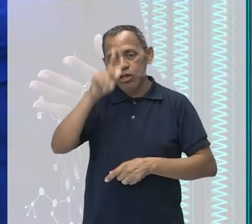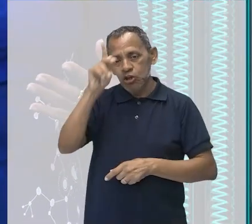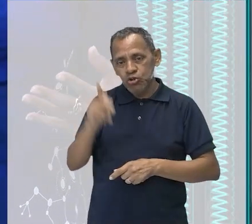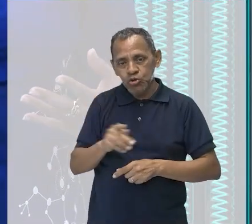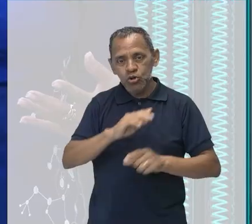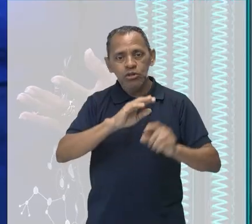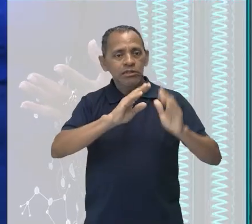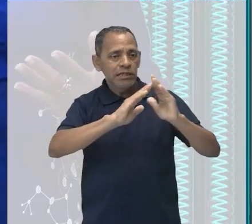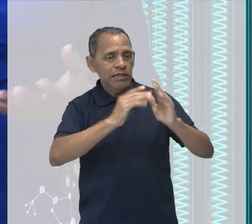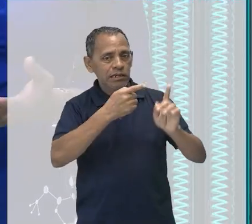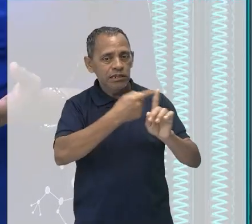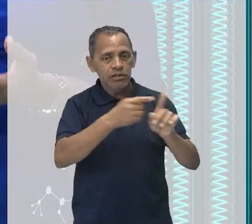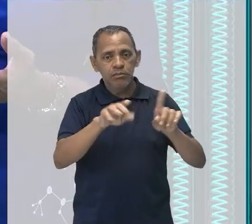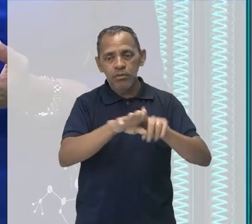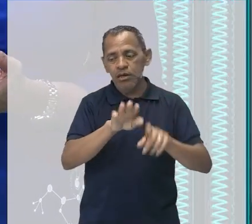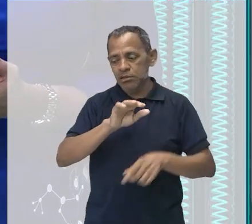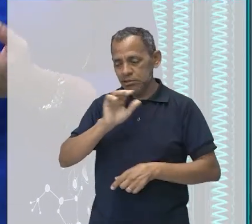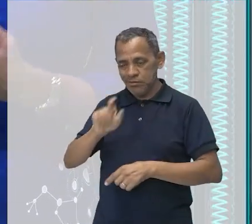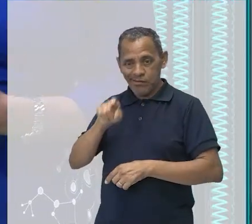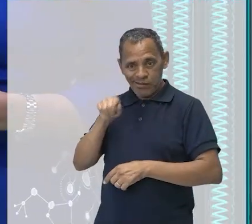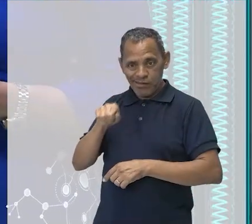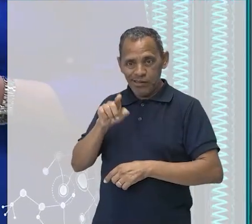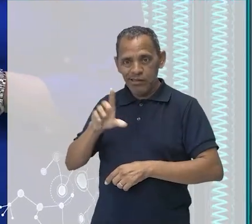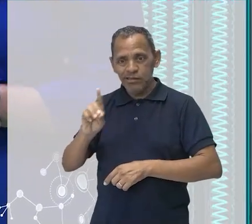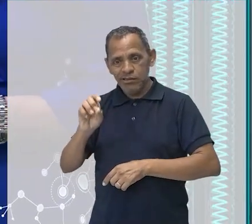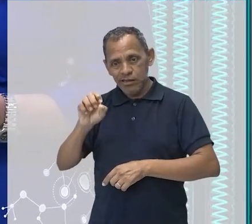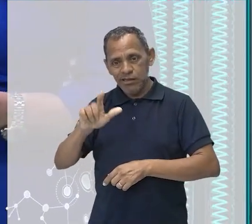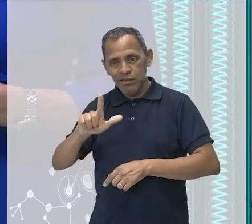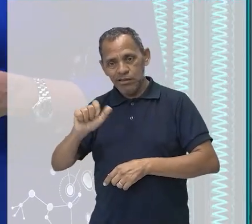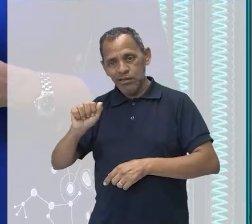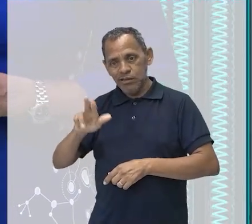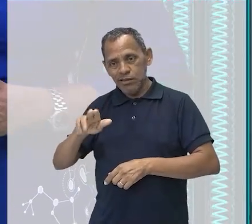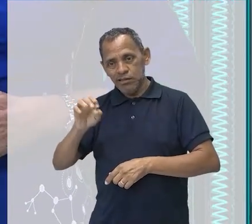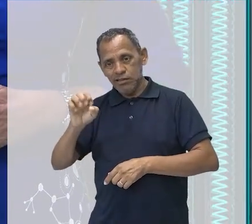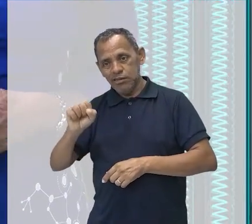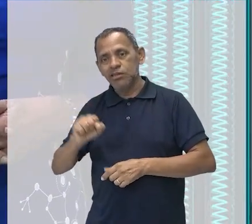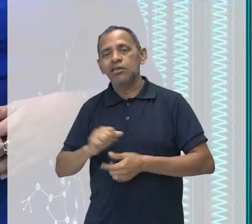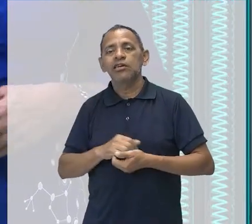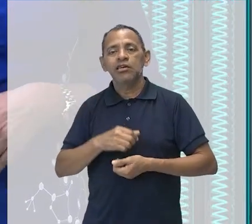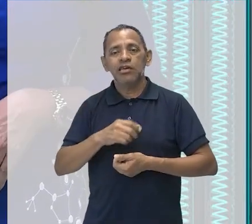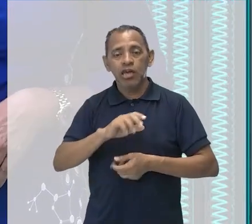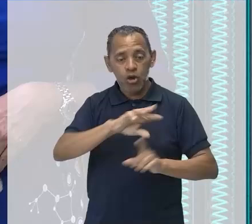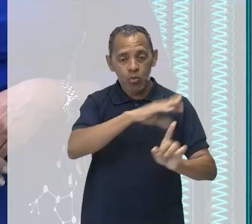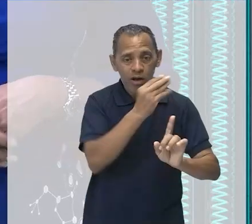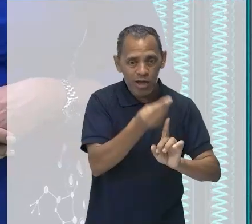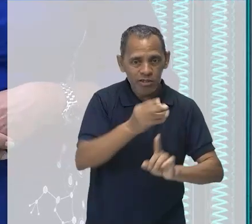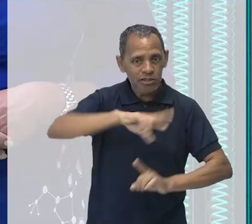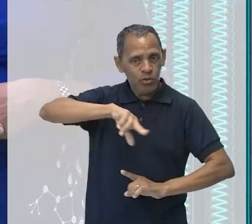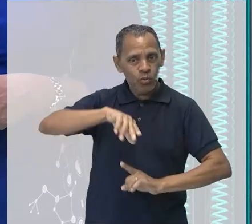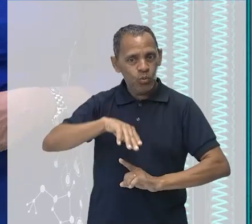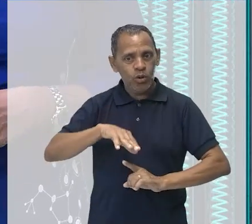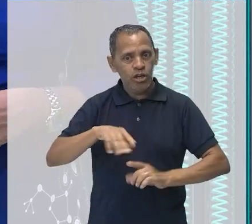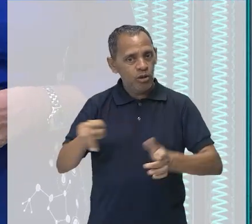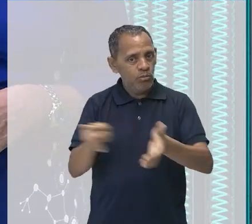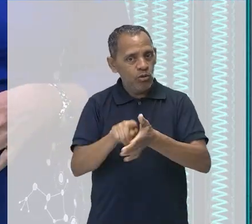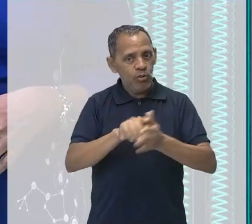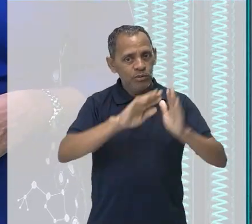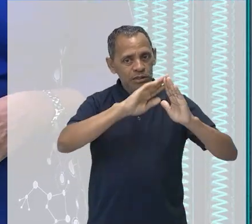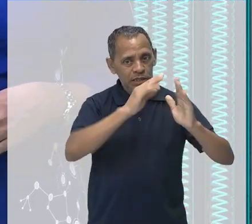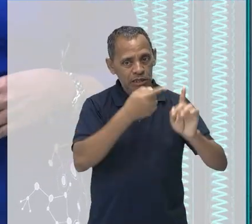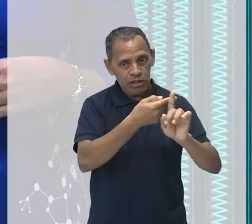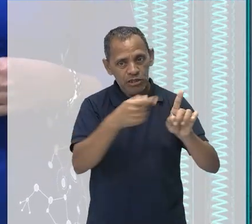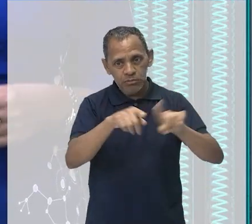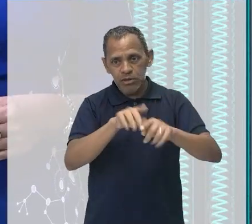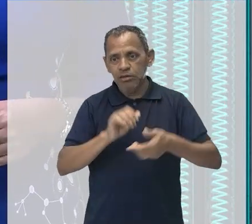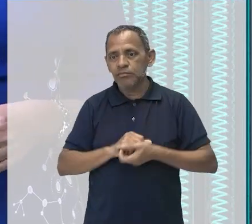nada sobre religião, então era considerado uma arte profana. Nós temos também um teatro do absurdo,